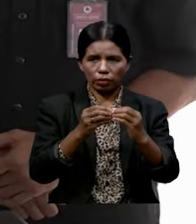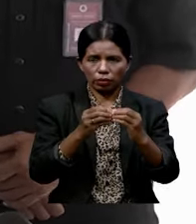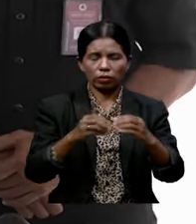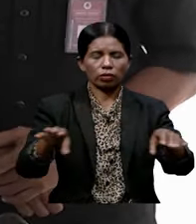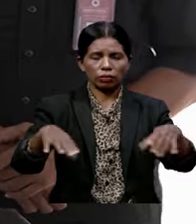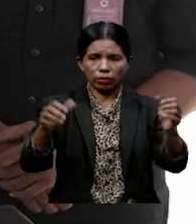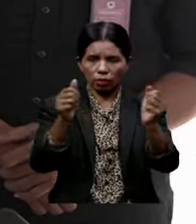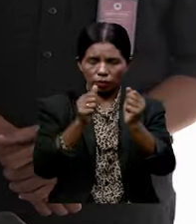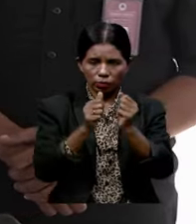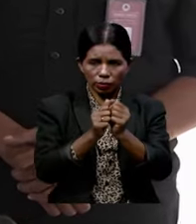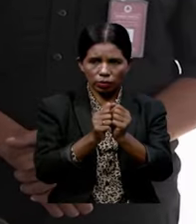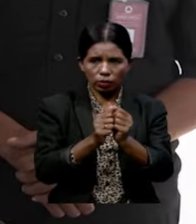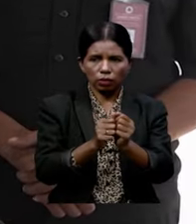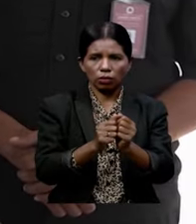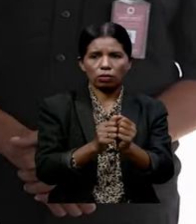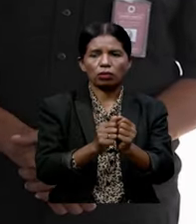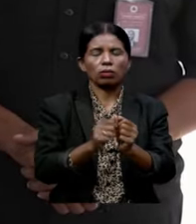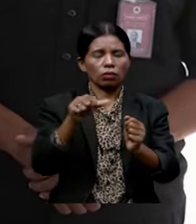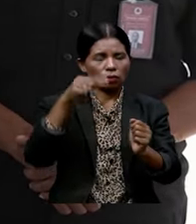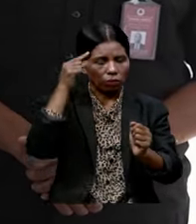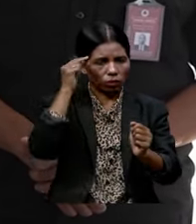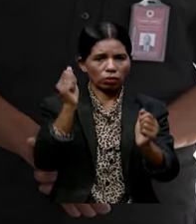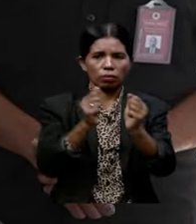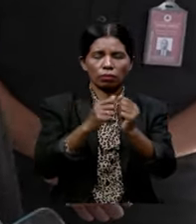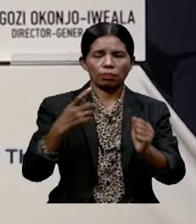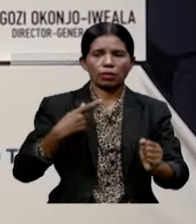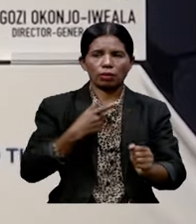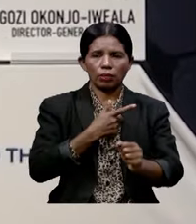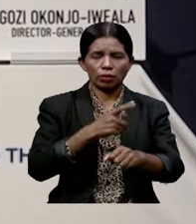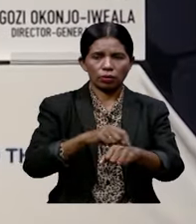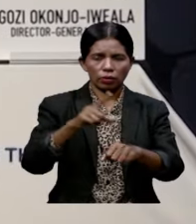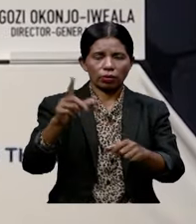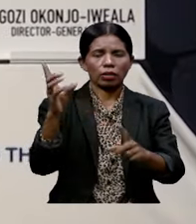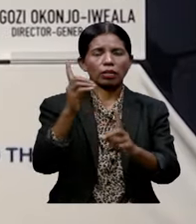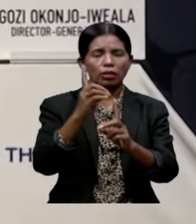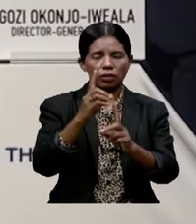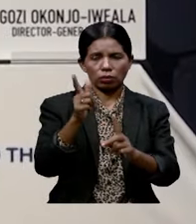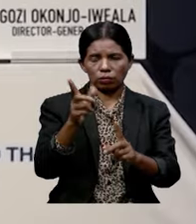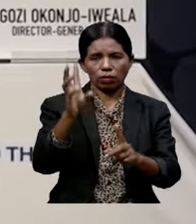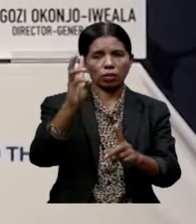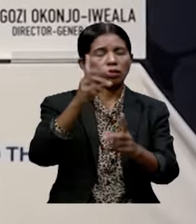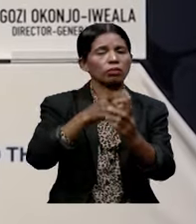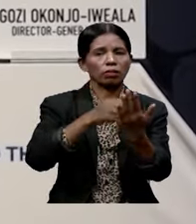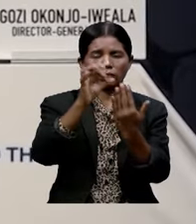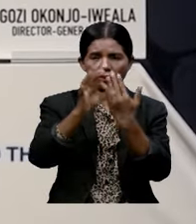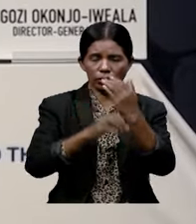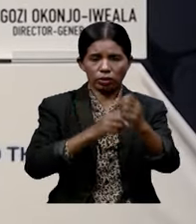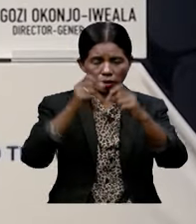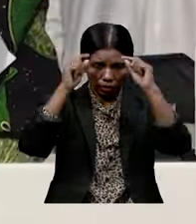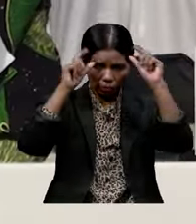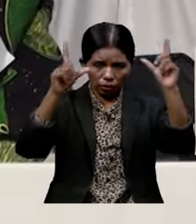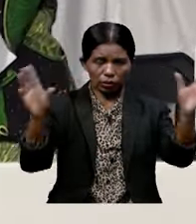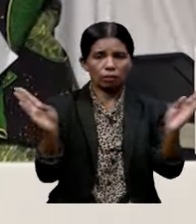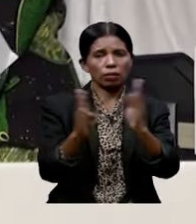cooperação, coordenação entre governo e parlamento. E agora, um ano recém em fevereiro, Tinangne, Timor-Leste oficializa sai